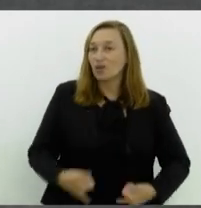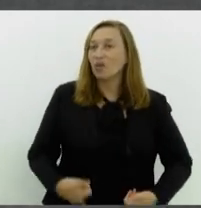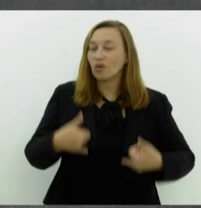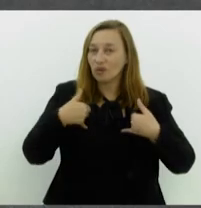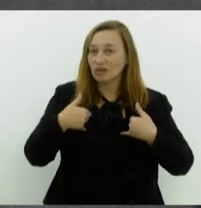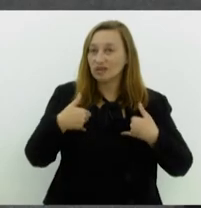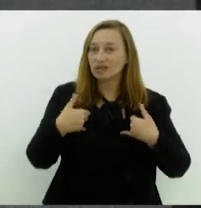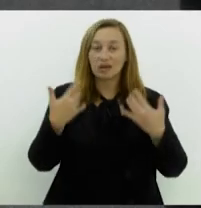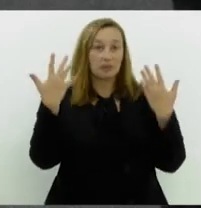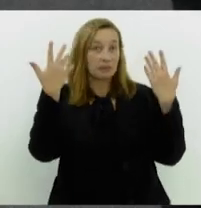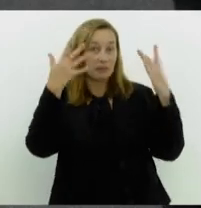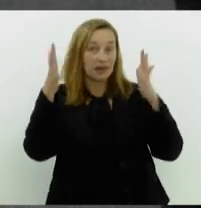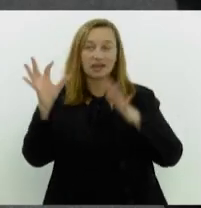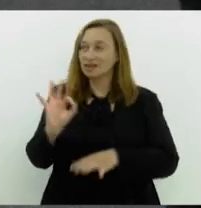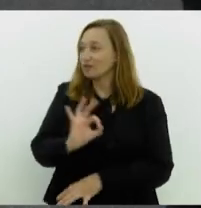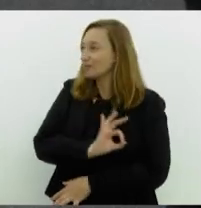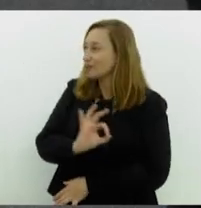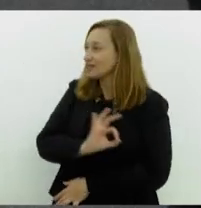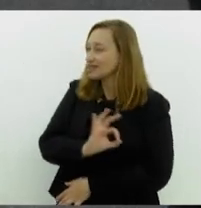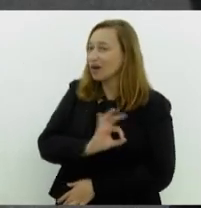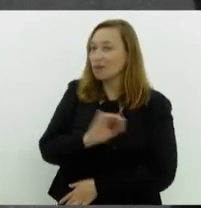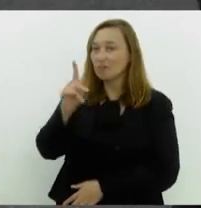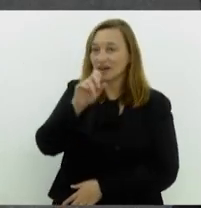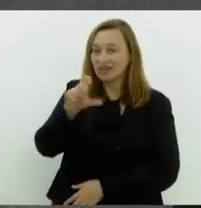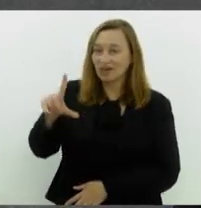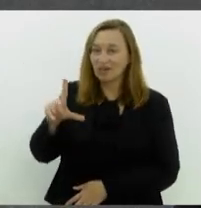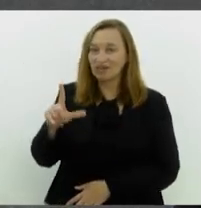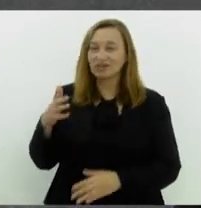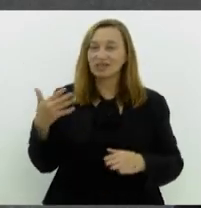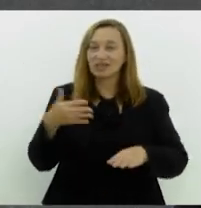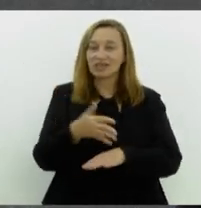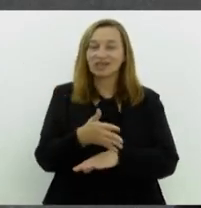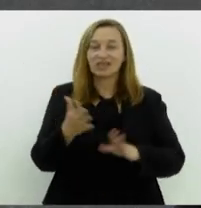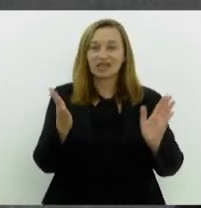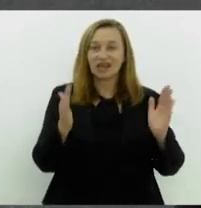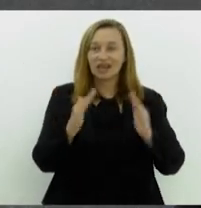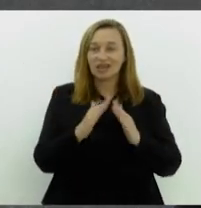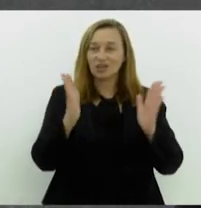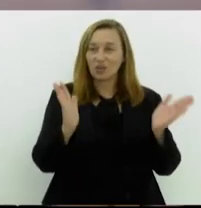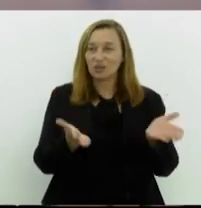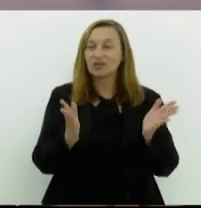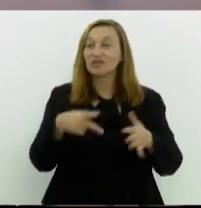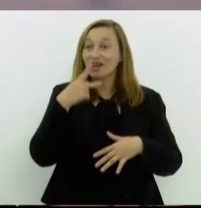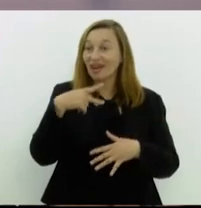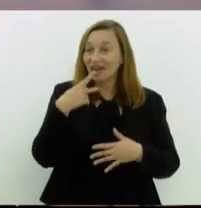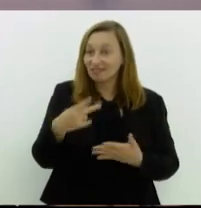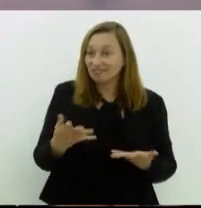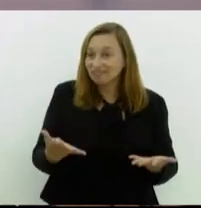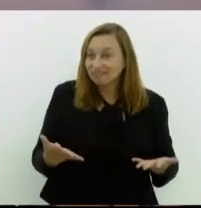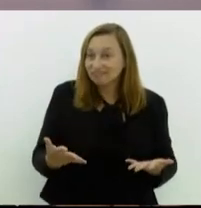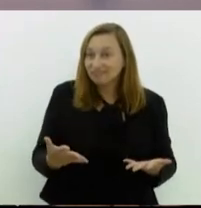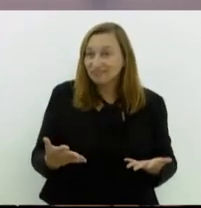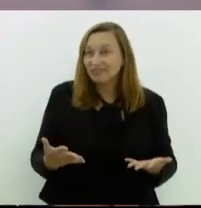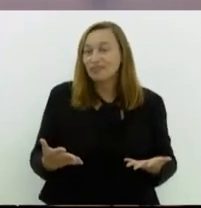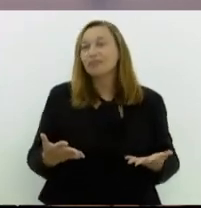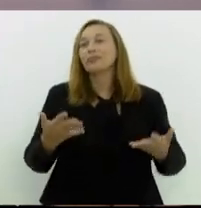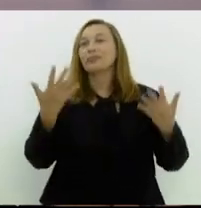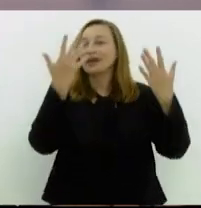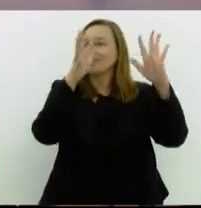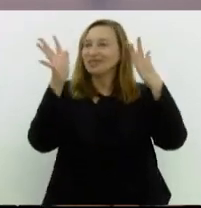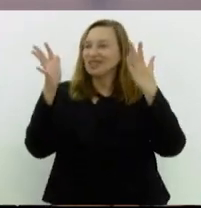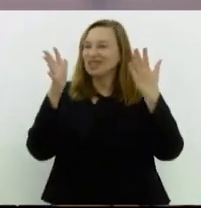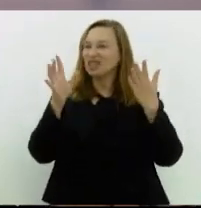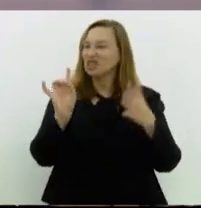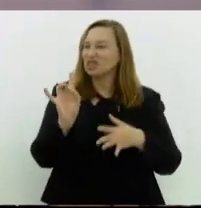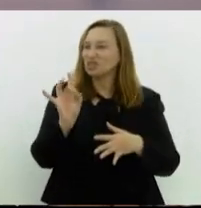saudar os policiais penais que se encontram na nossa casa hoje. Dizer que essa saudação não é